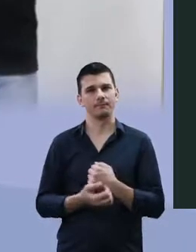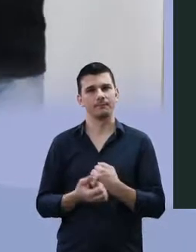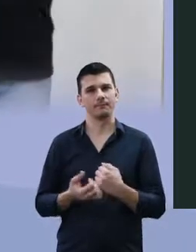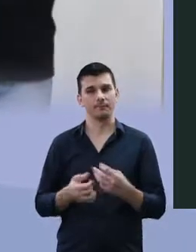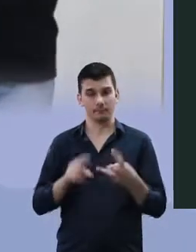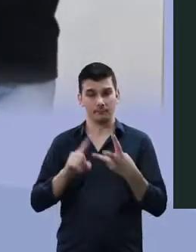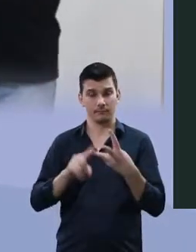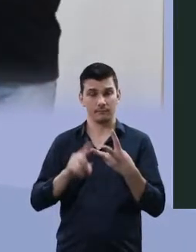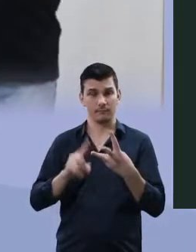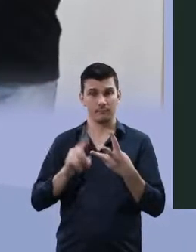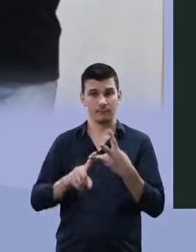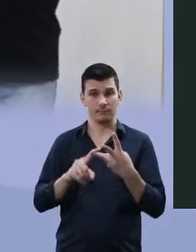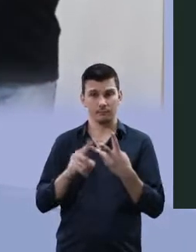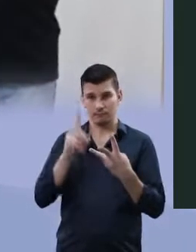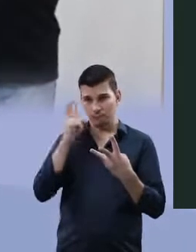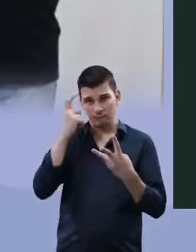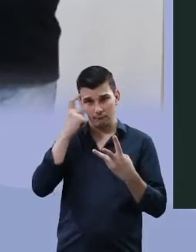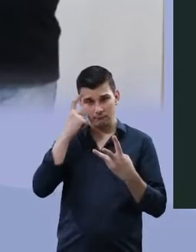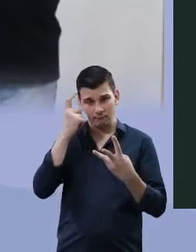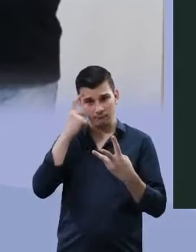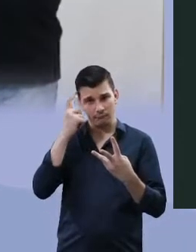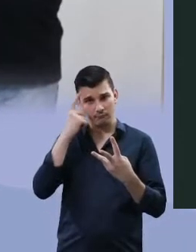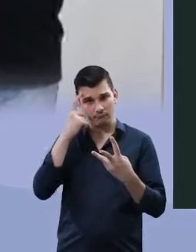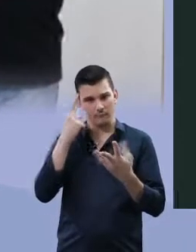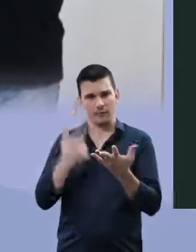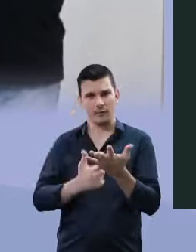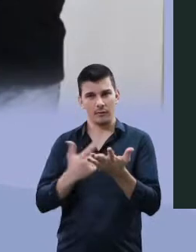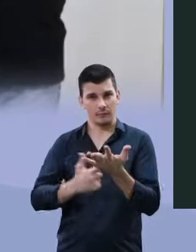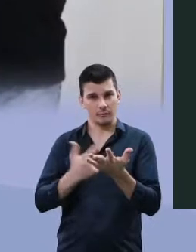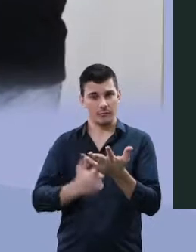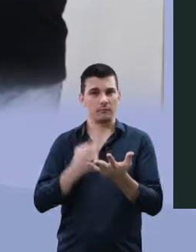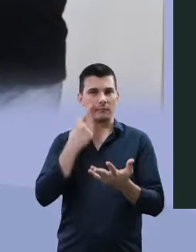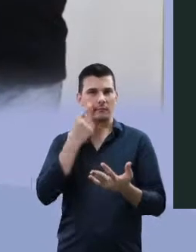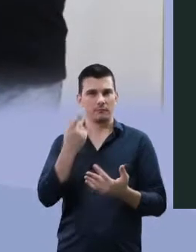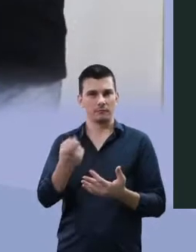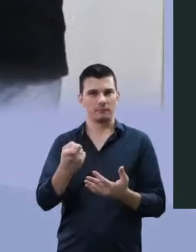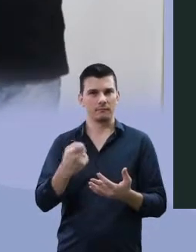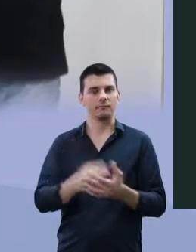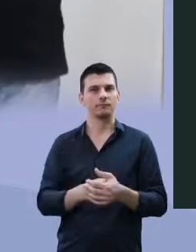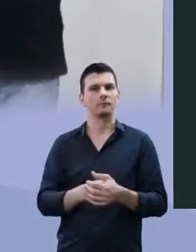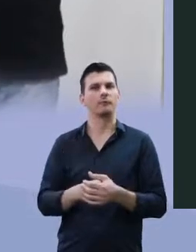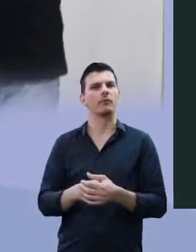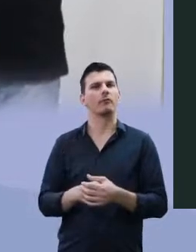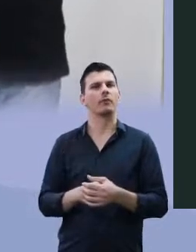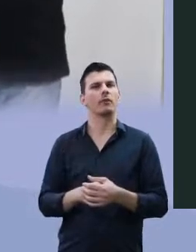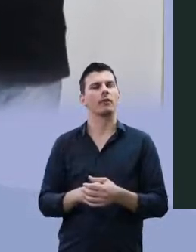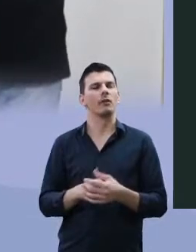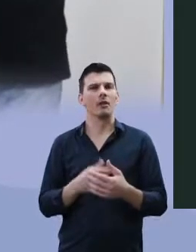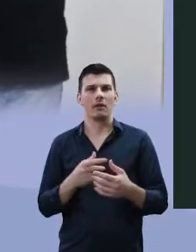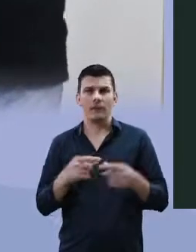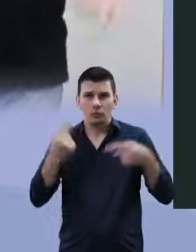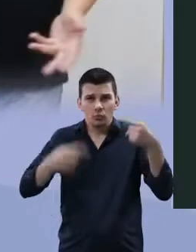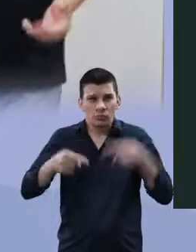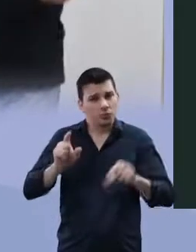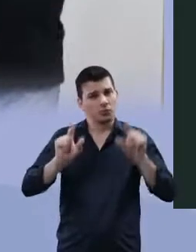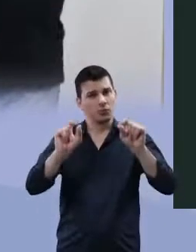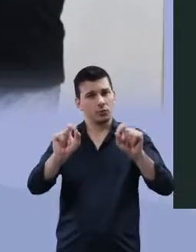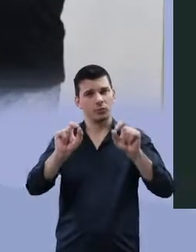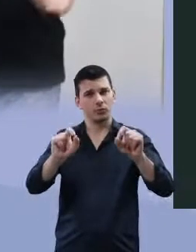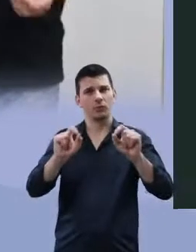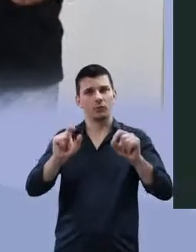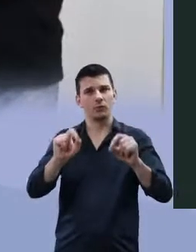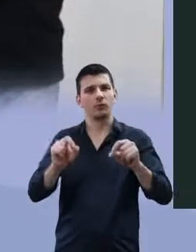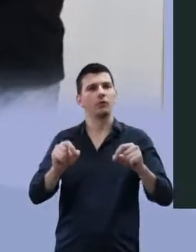discutir exatamente o lugar desse negro na sociedade. Ele vai se inspirar num psiquiatra, né, num